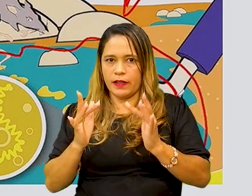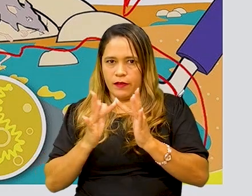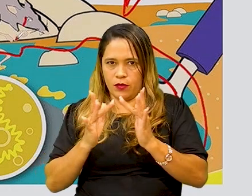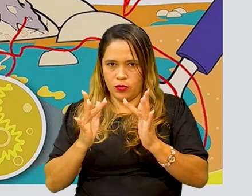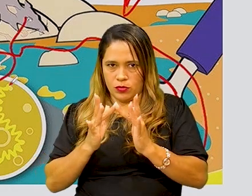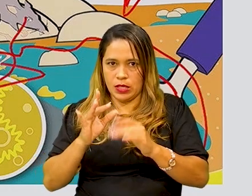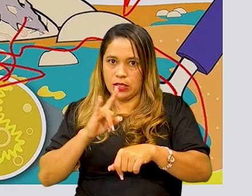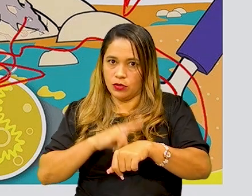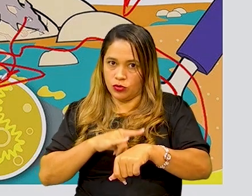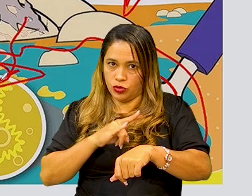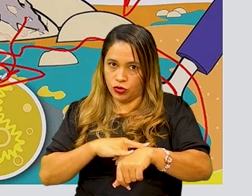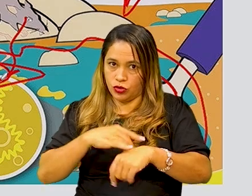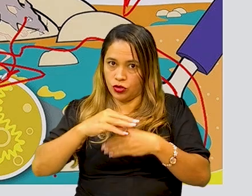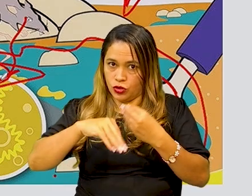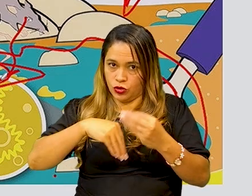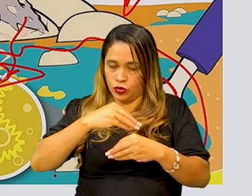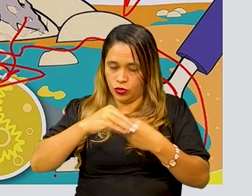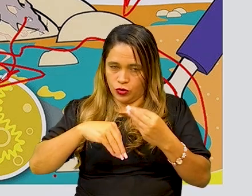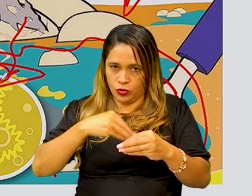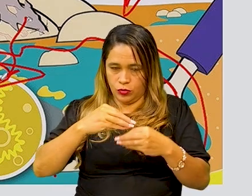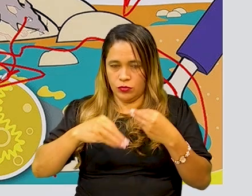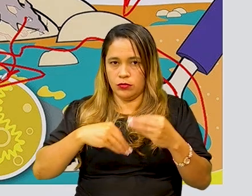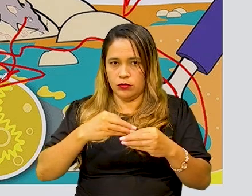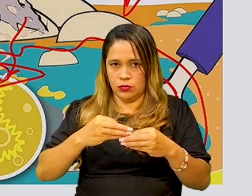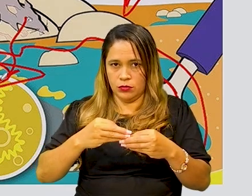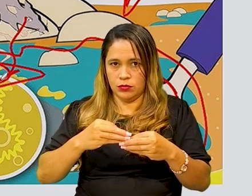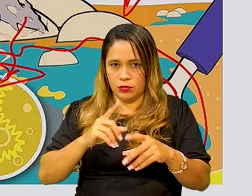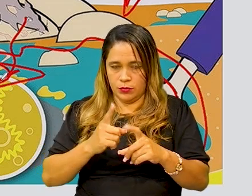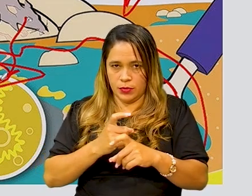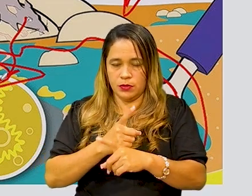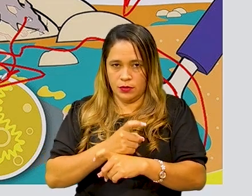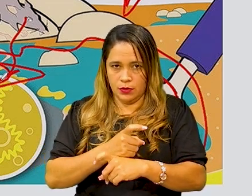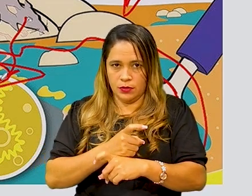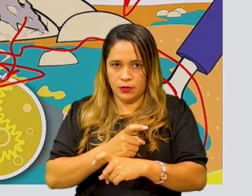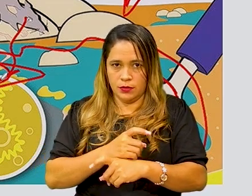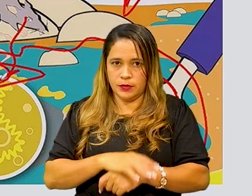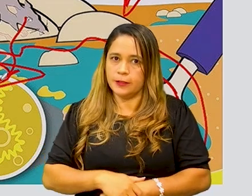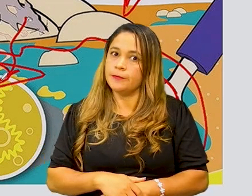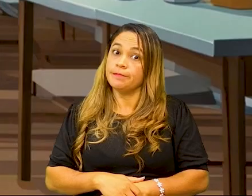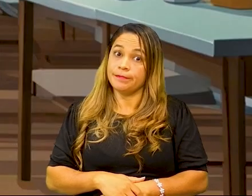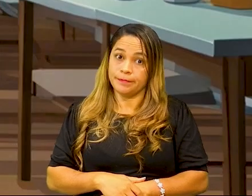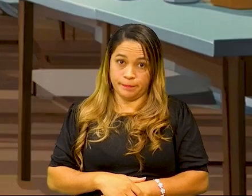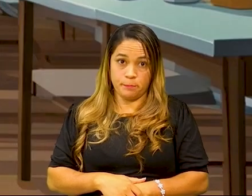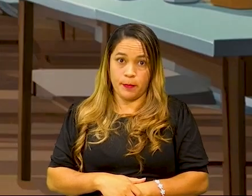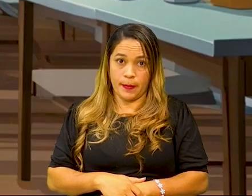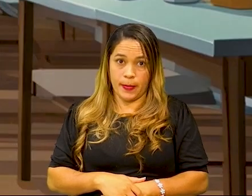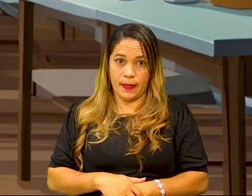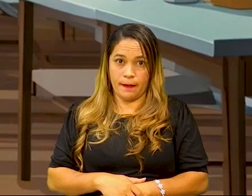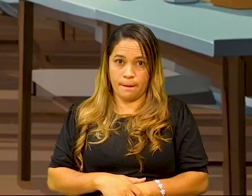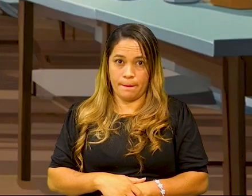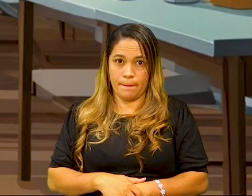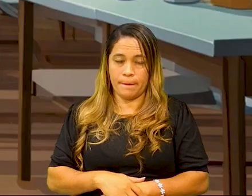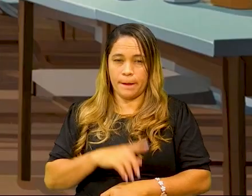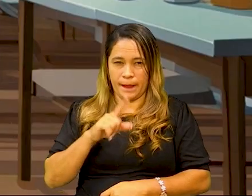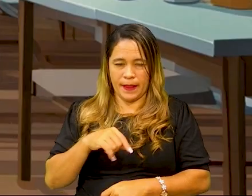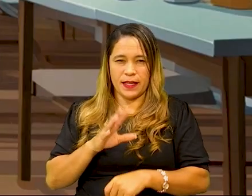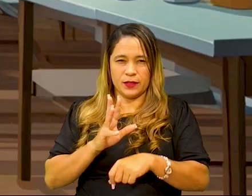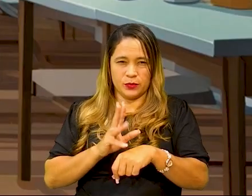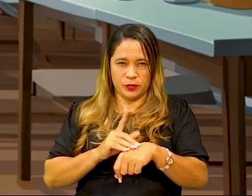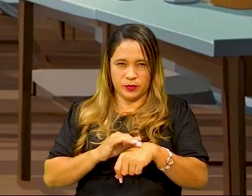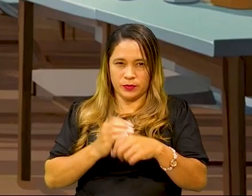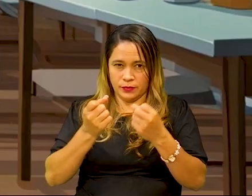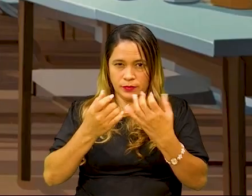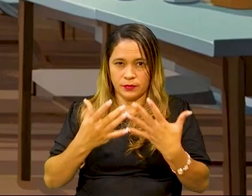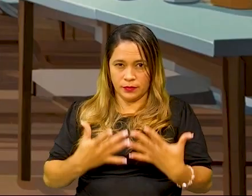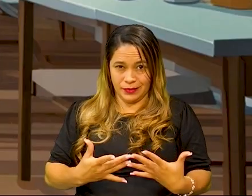A urina do rato contaminado com a bactéria. Galerinha, essas doenças, como eu te